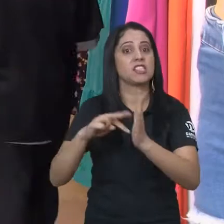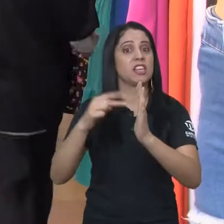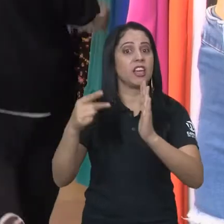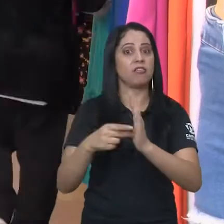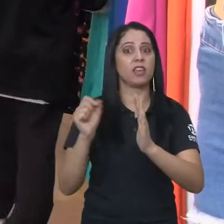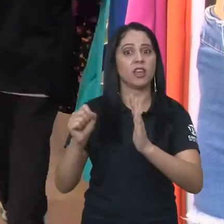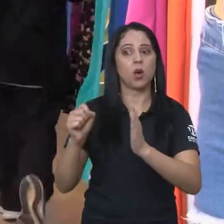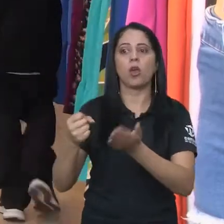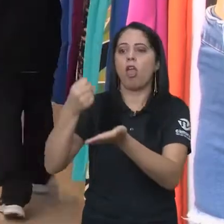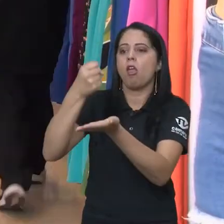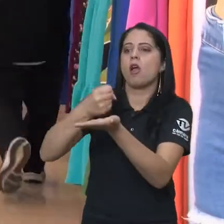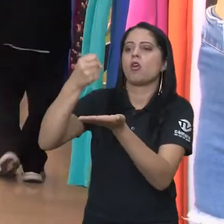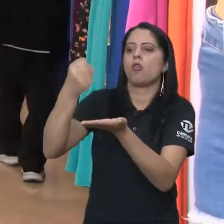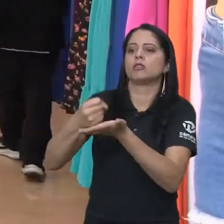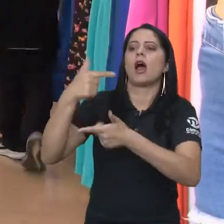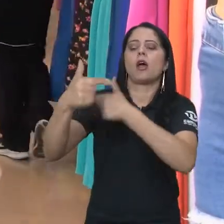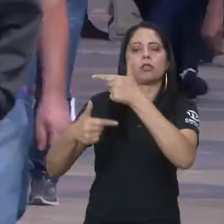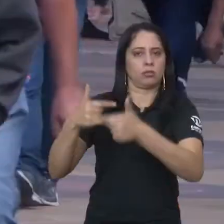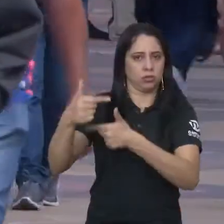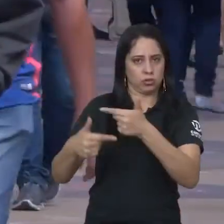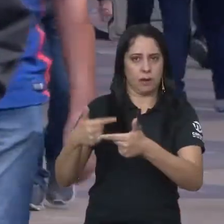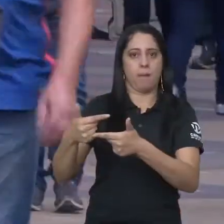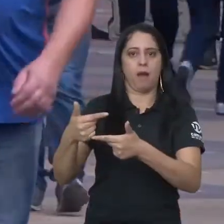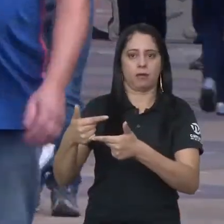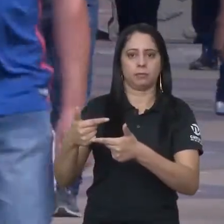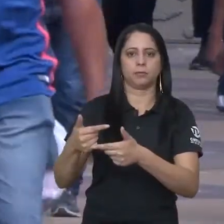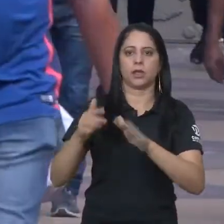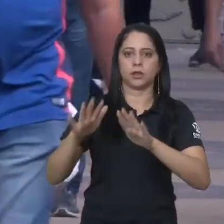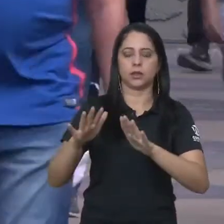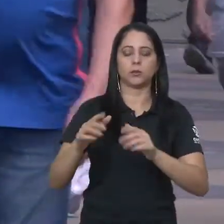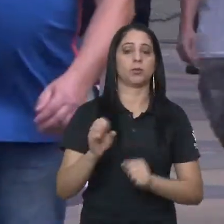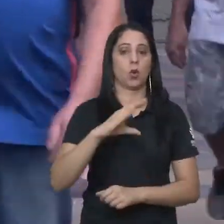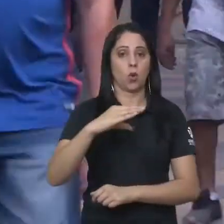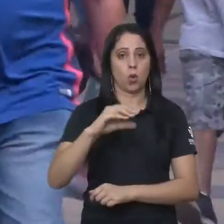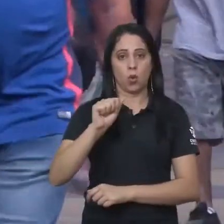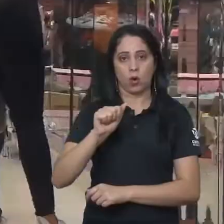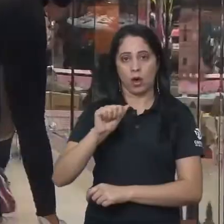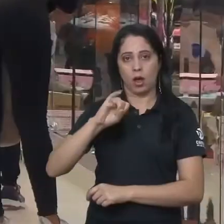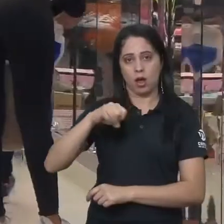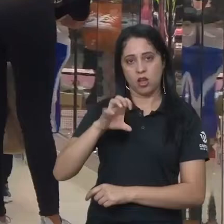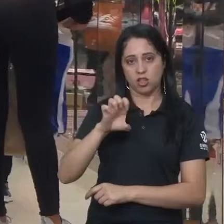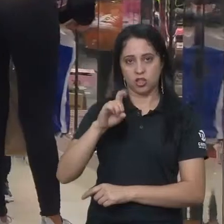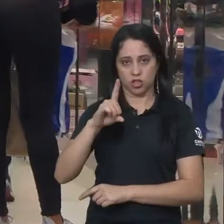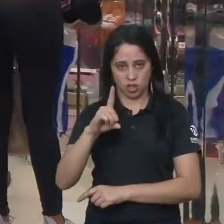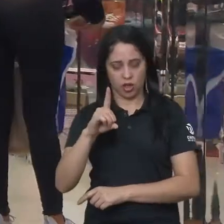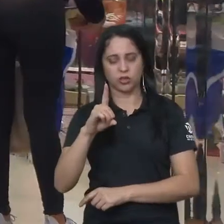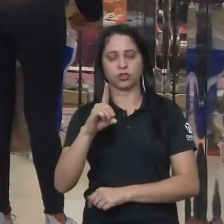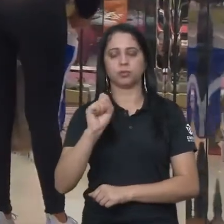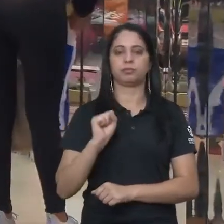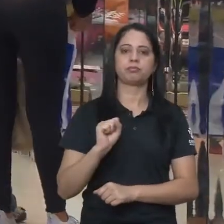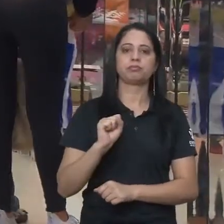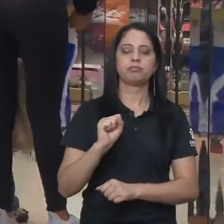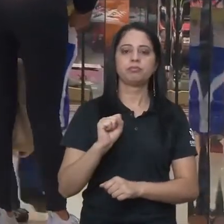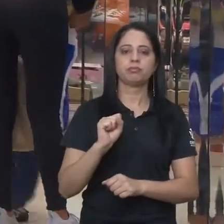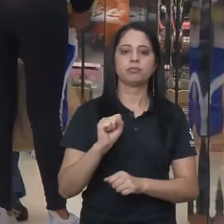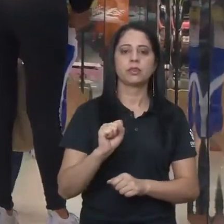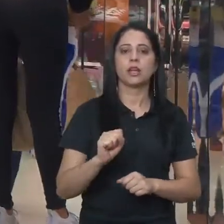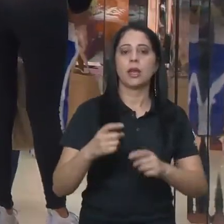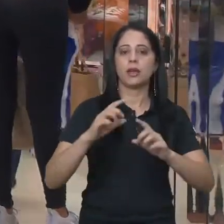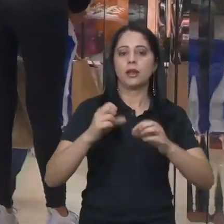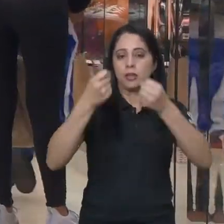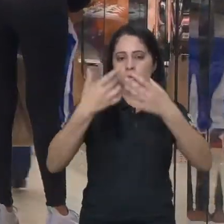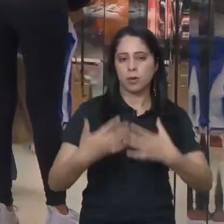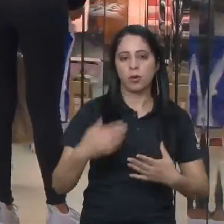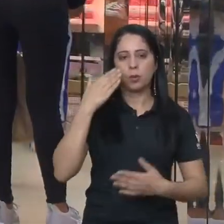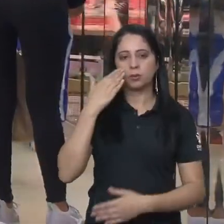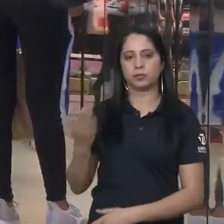da alta nas contratações na cidade. De acordo com o último levantamento do CAGED, o Cadastro Geral de Empregados e Desempregados,